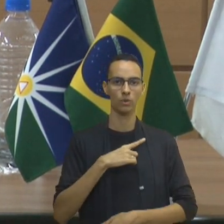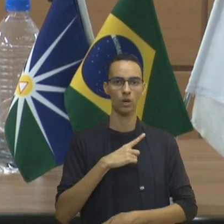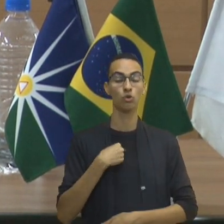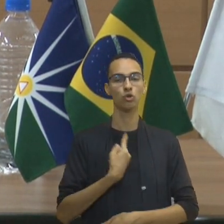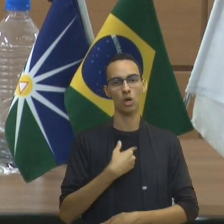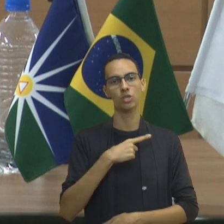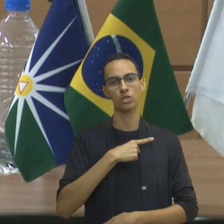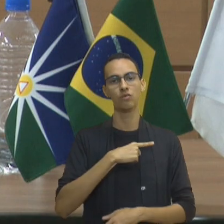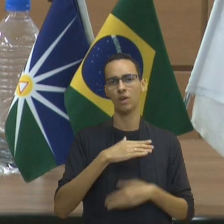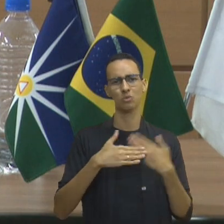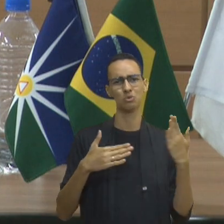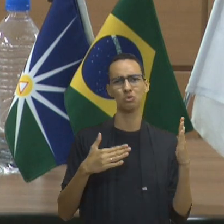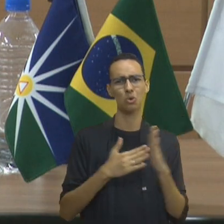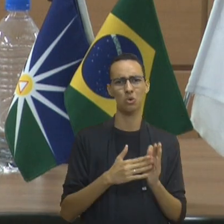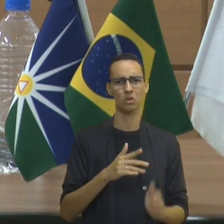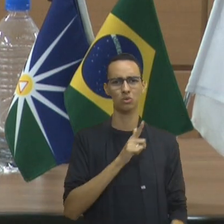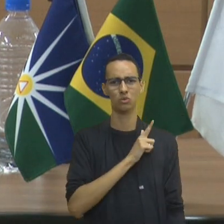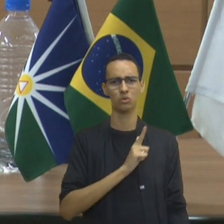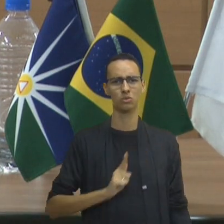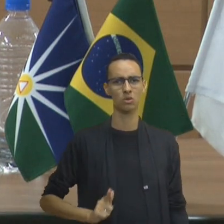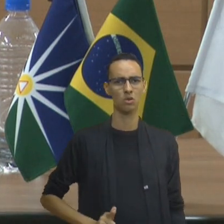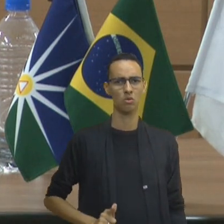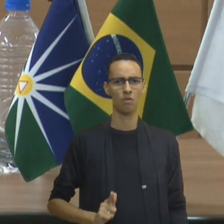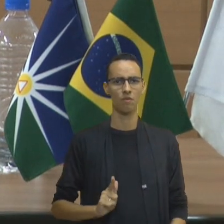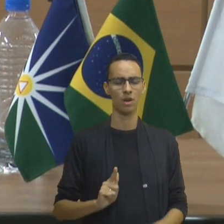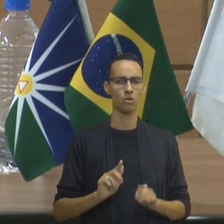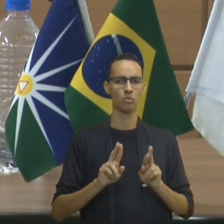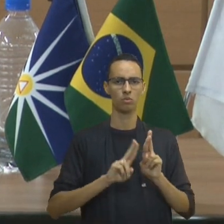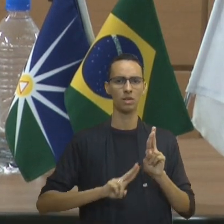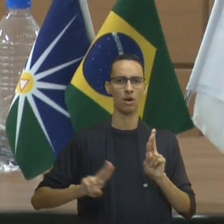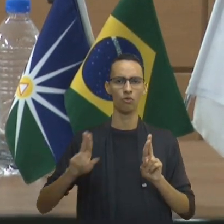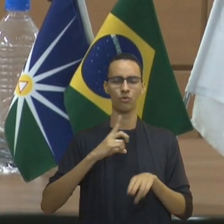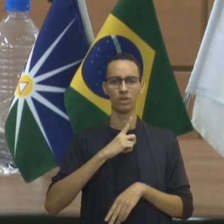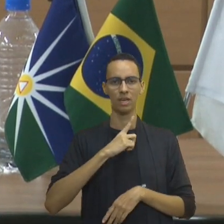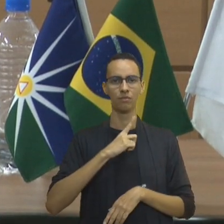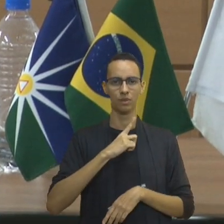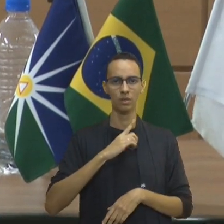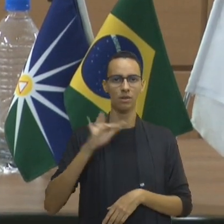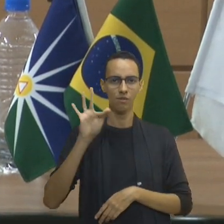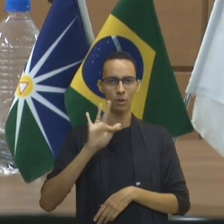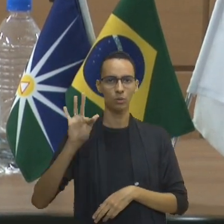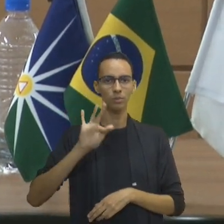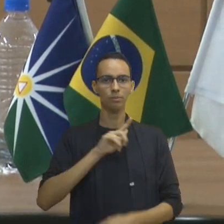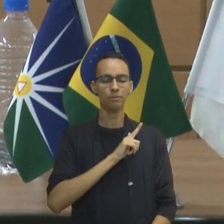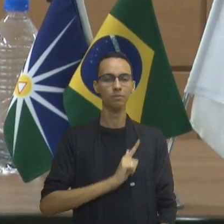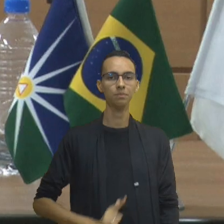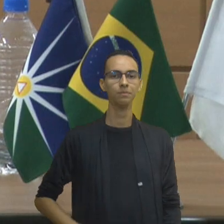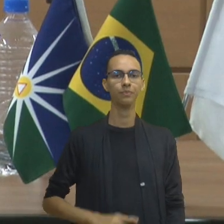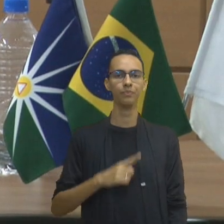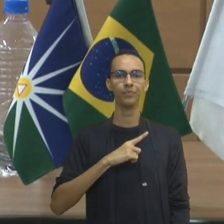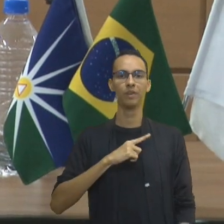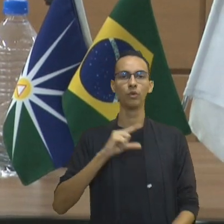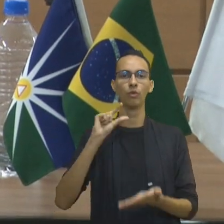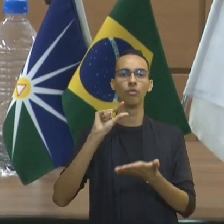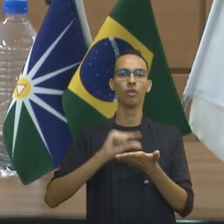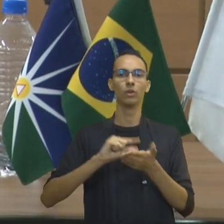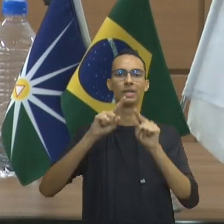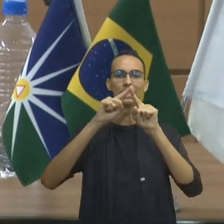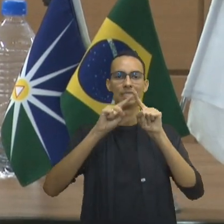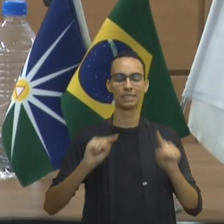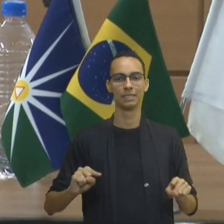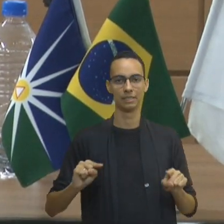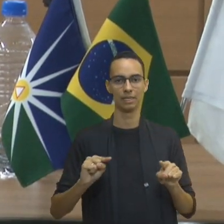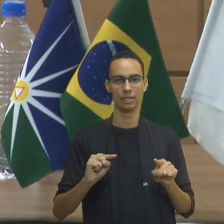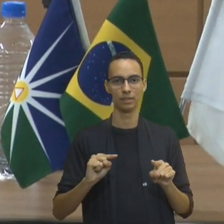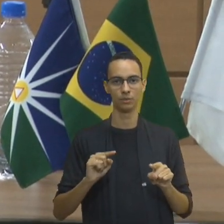tivemos, todas as federais tiveram, cada um com um valor diferente. Um valor retido, que foi cancelado, no